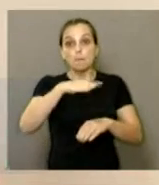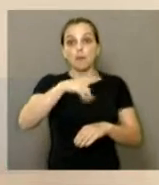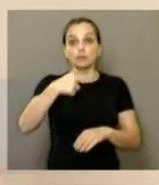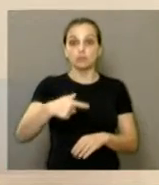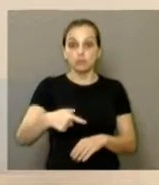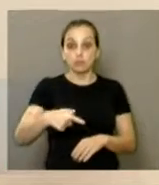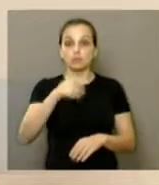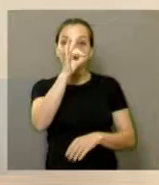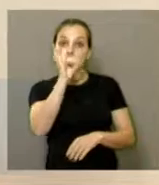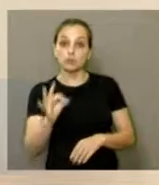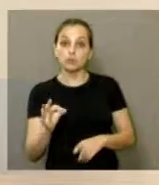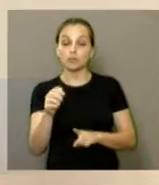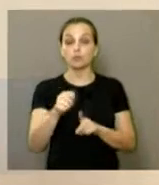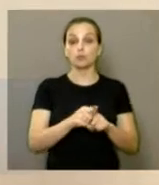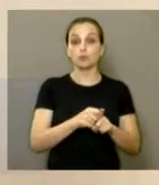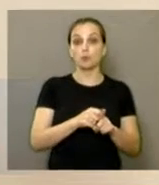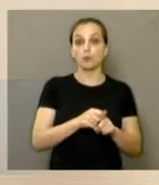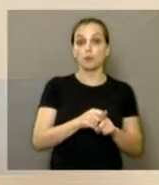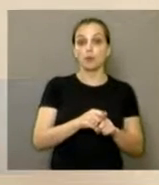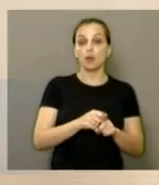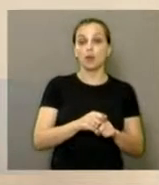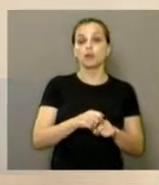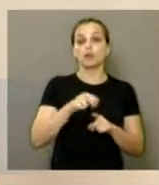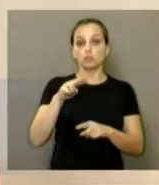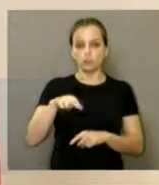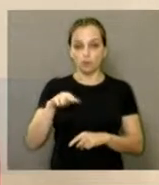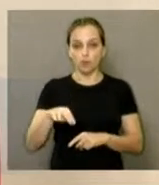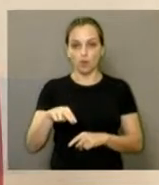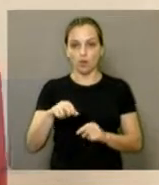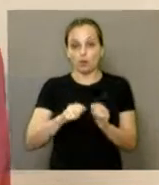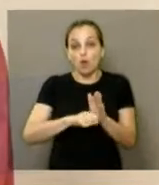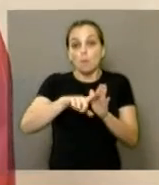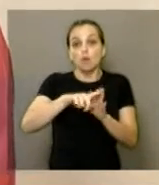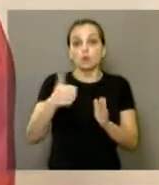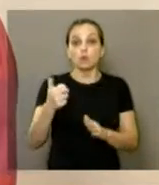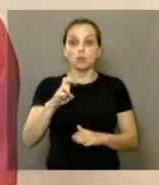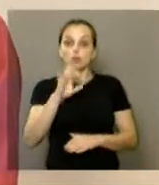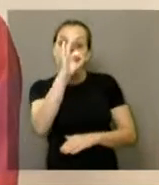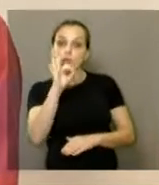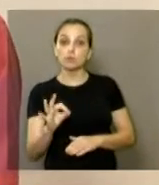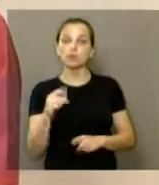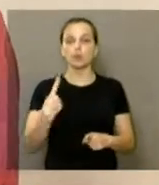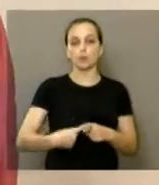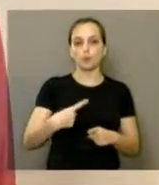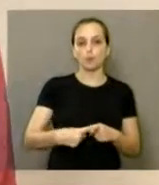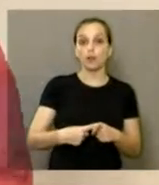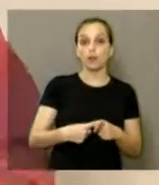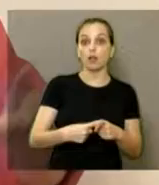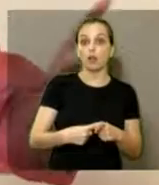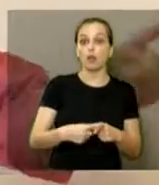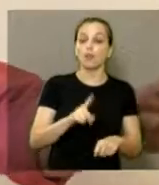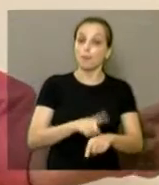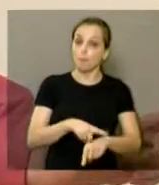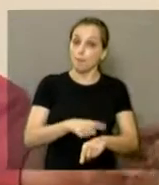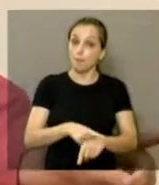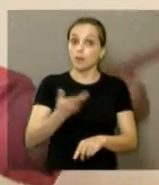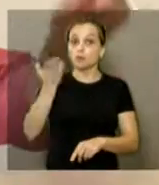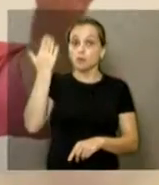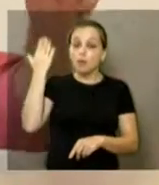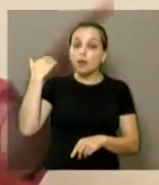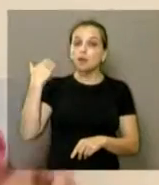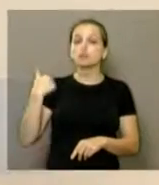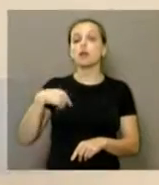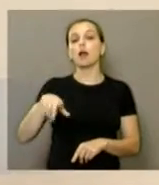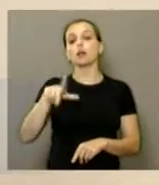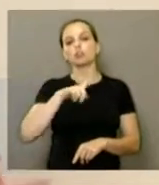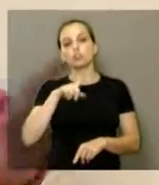novembro. Aumentou 15%. Por quê? Porque naquele momento já estava se passando